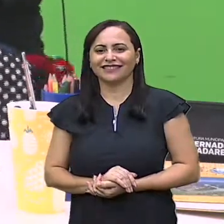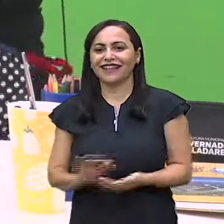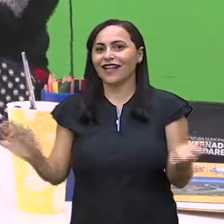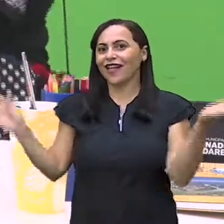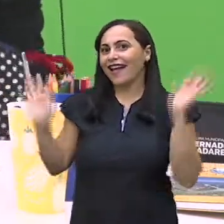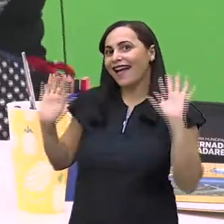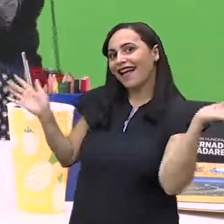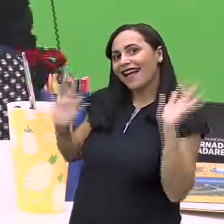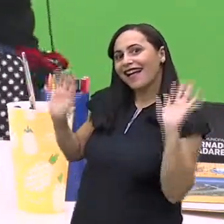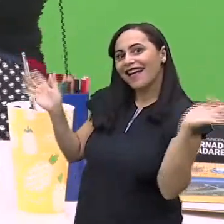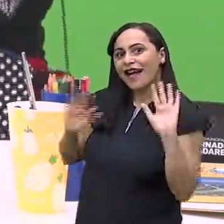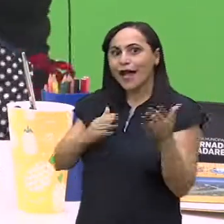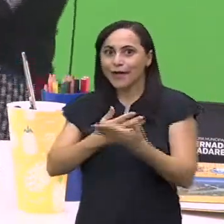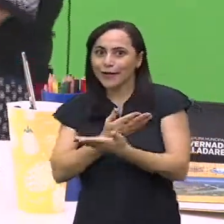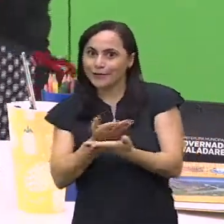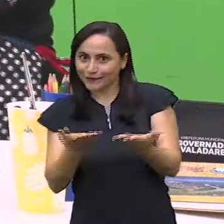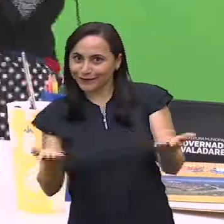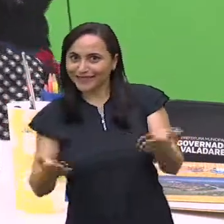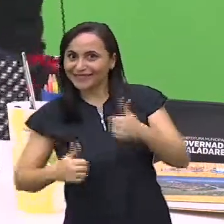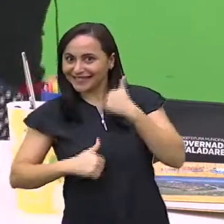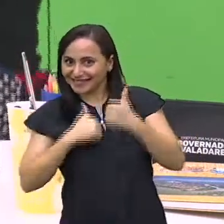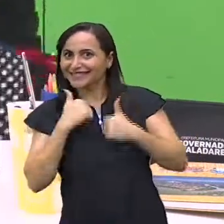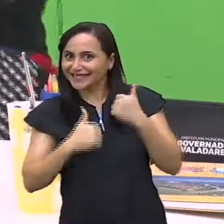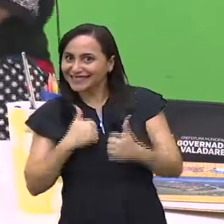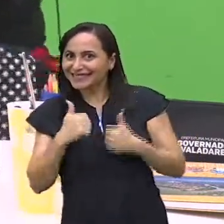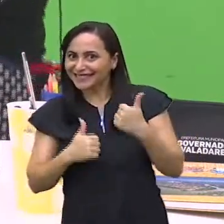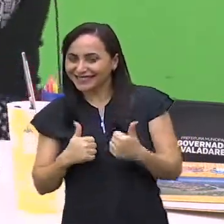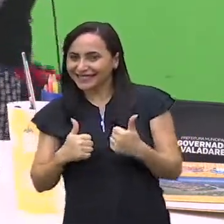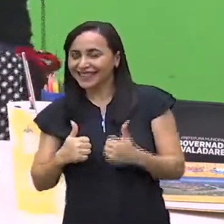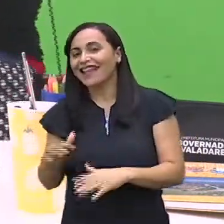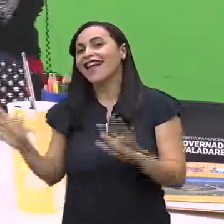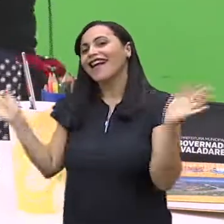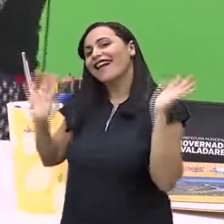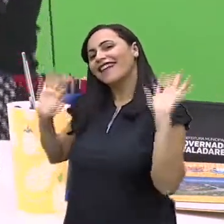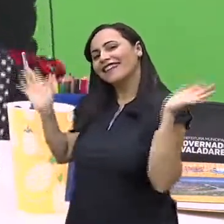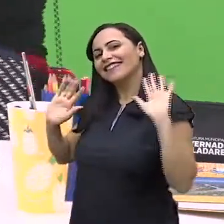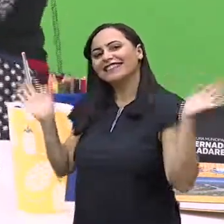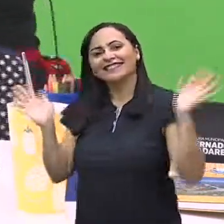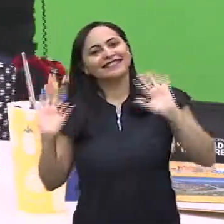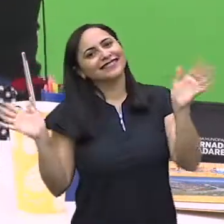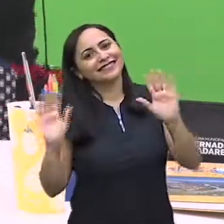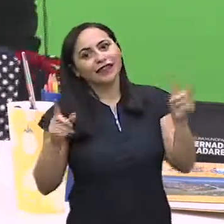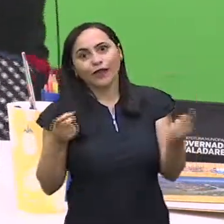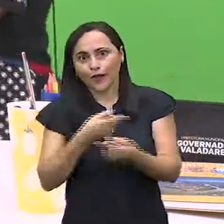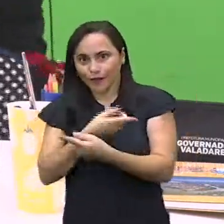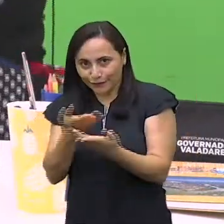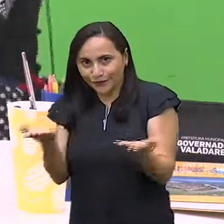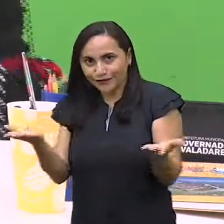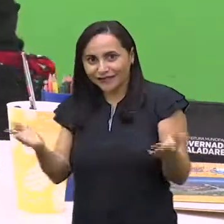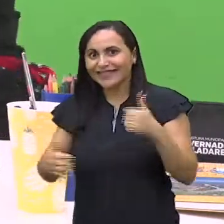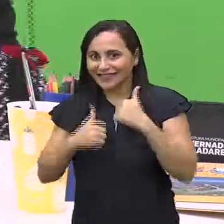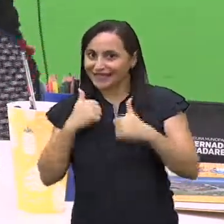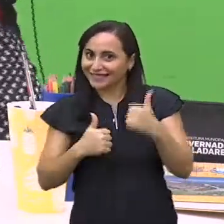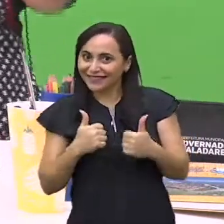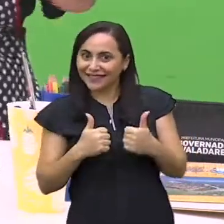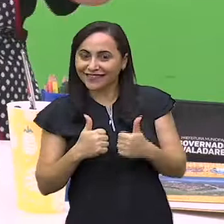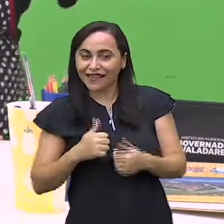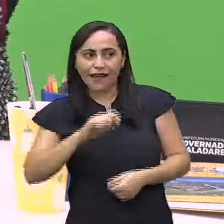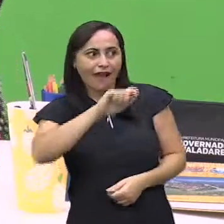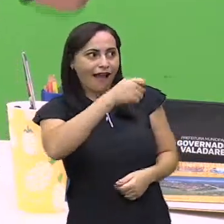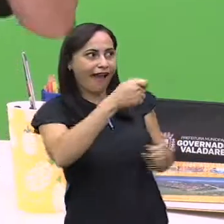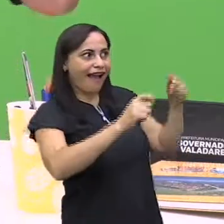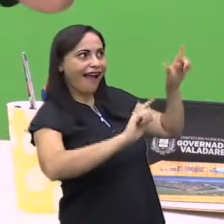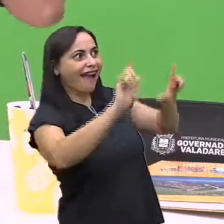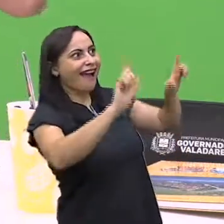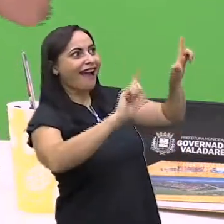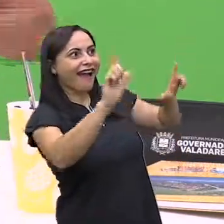Olá, olá, como é que você está? Olá, olá, como é que você está? Liguei a